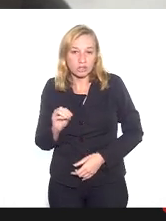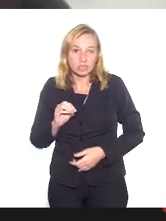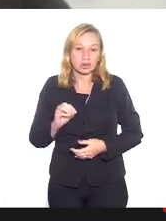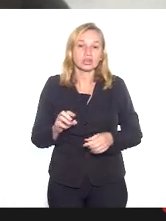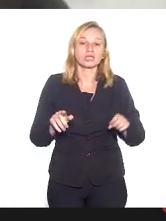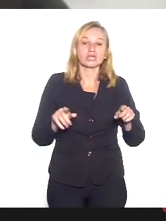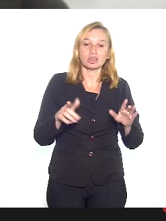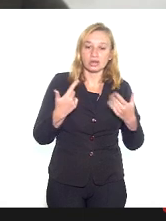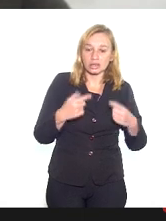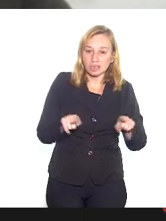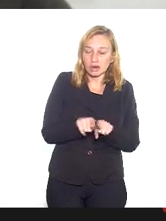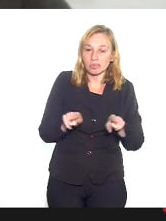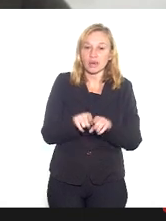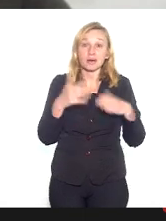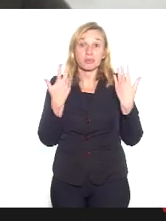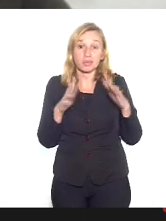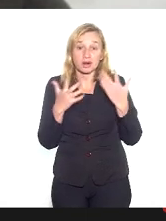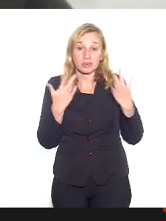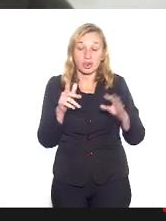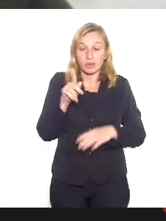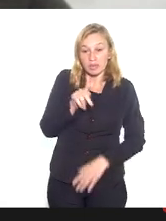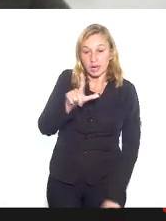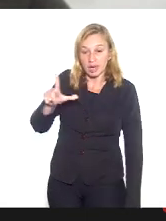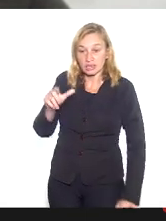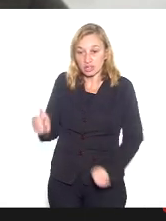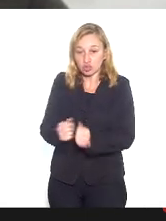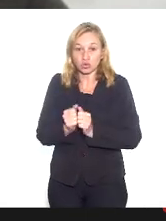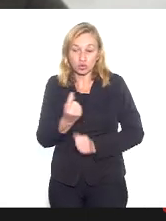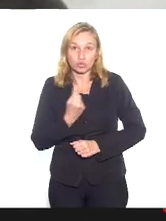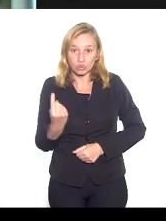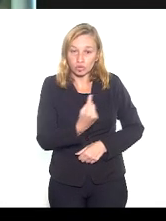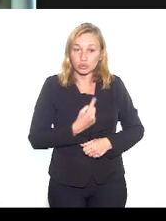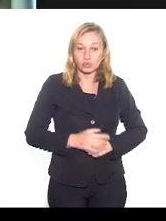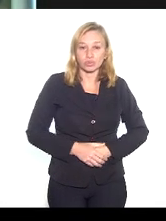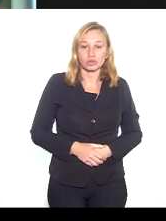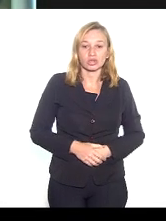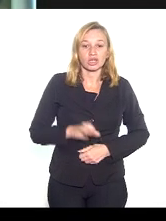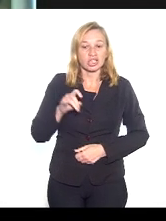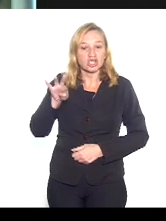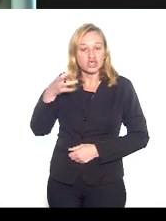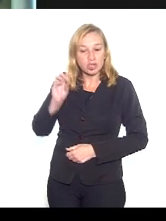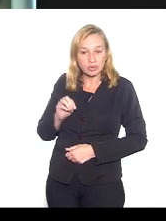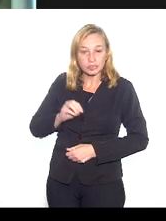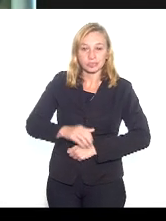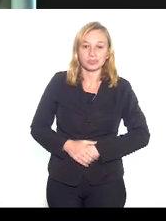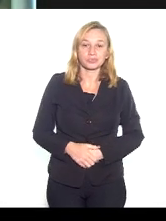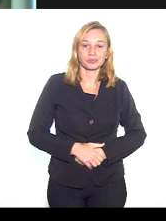e cumprimentar o Péricles, que está conosco também. Cristiano.